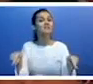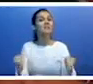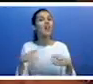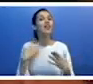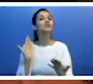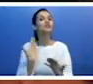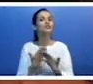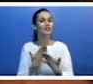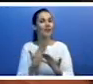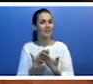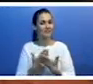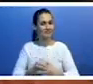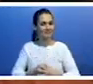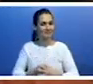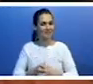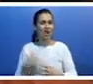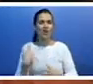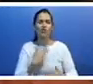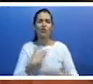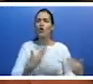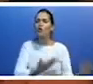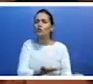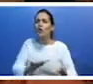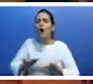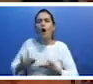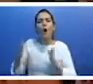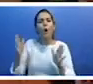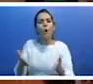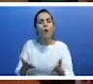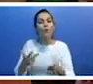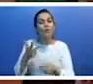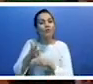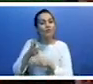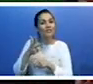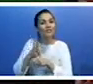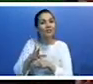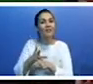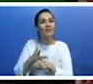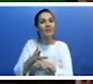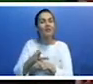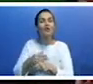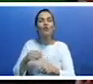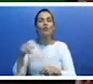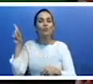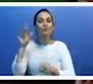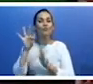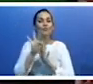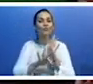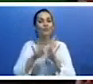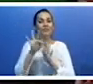Mas nós trouxemos aqui na videoaula para vocês. Nós separamos esse texto também em